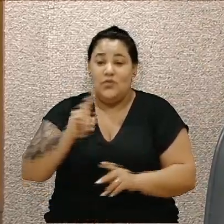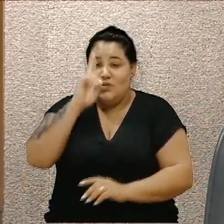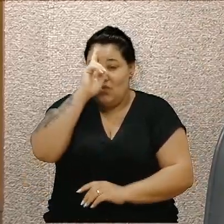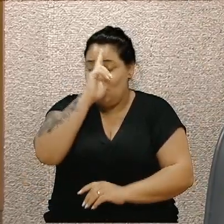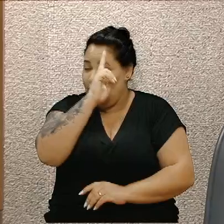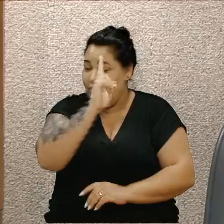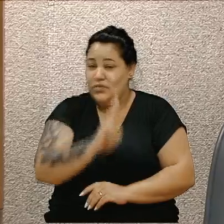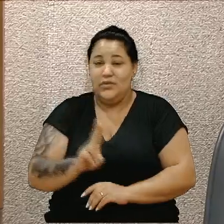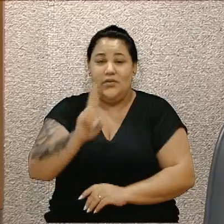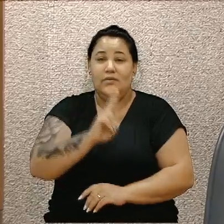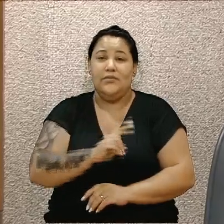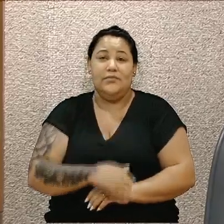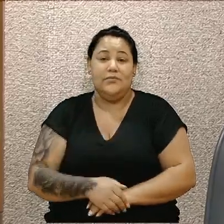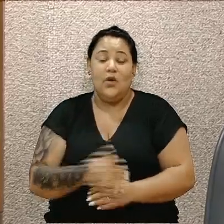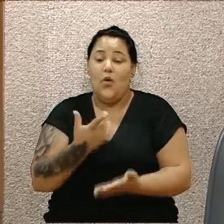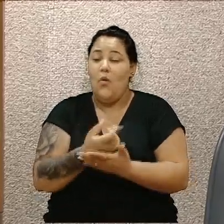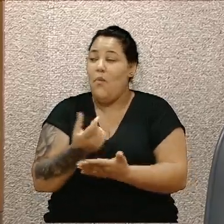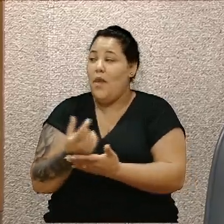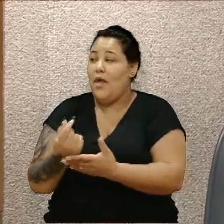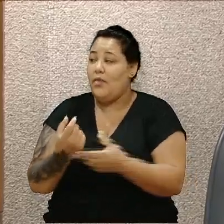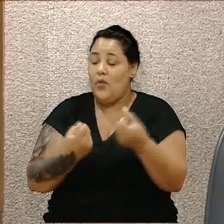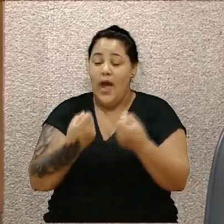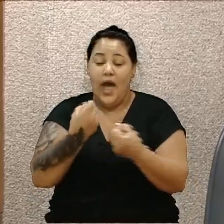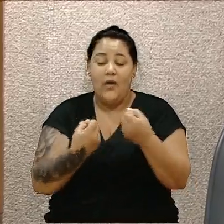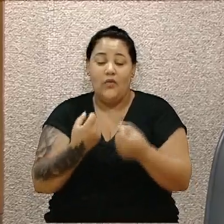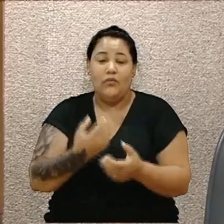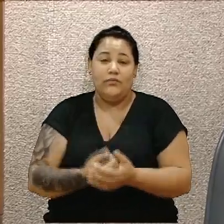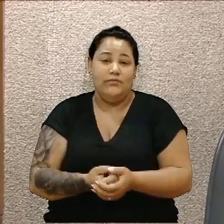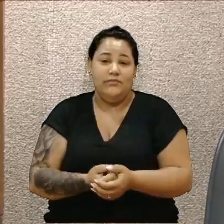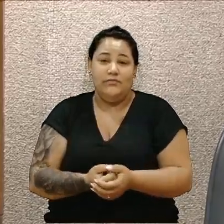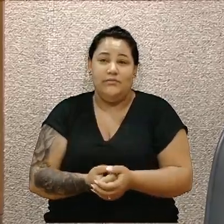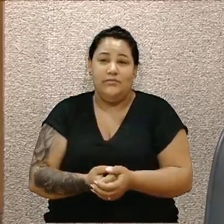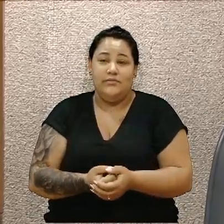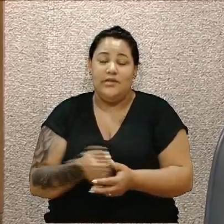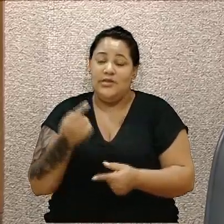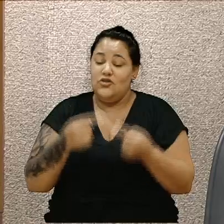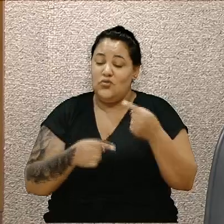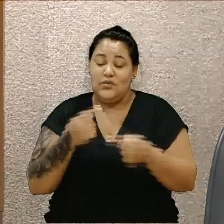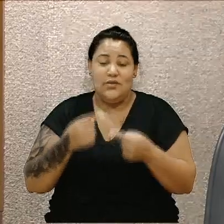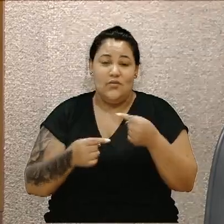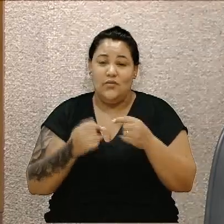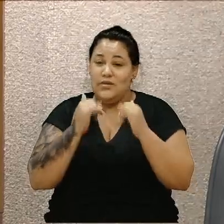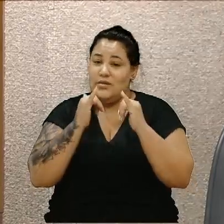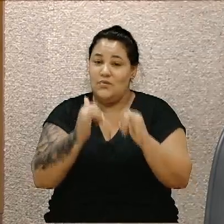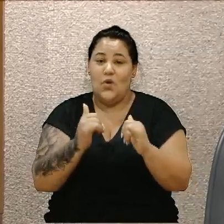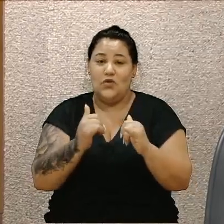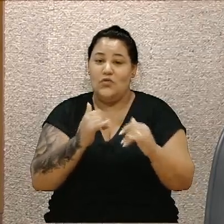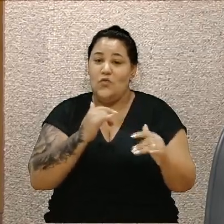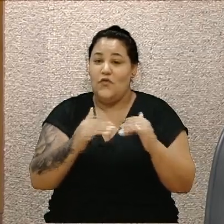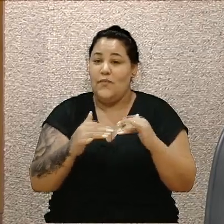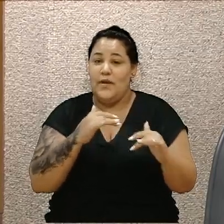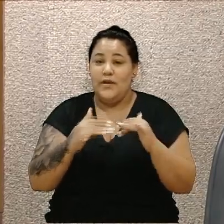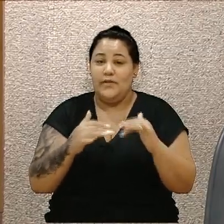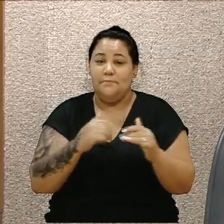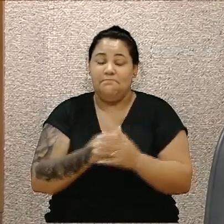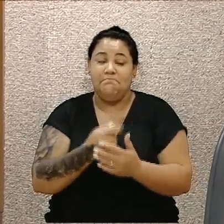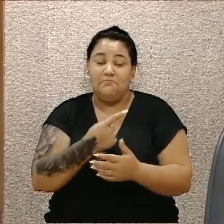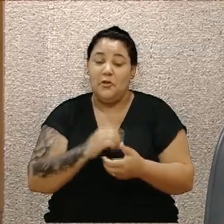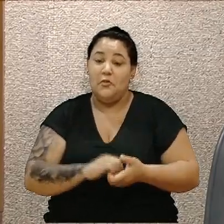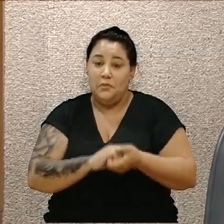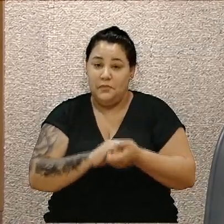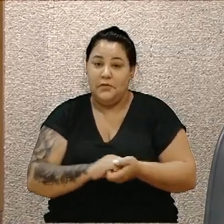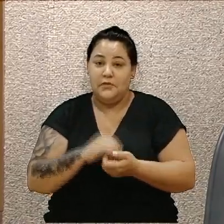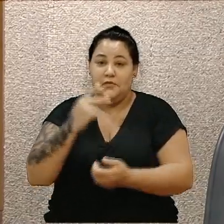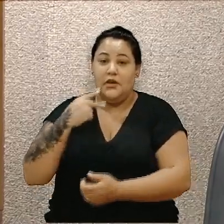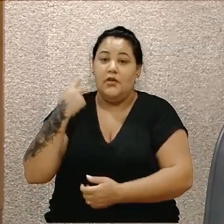gente comprando veículos e tal para se deslocar. Então, essa discussão sobre transporte e mobilidade, lhe cumprimento, vereadora Sandra, porque é